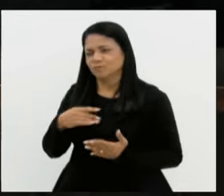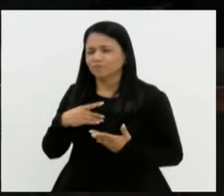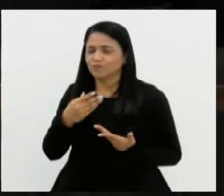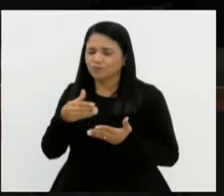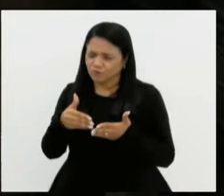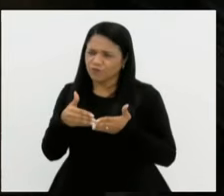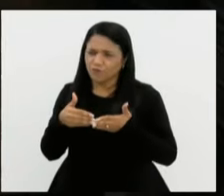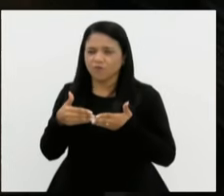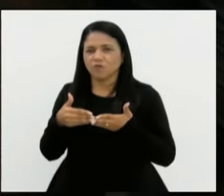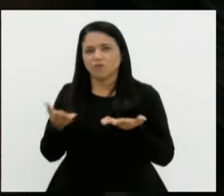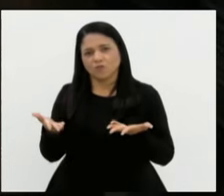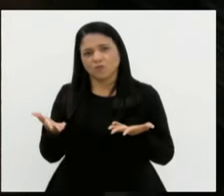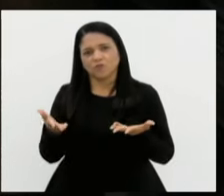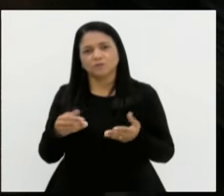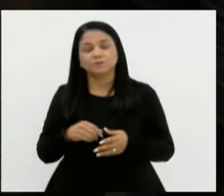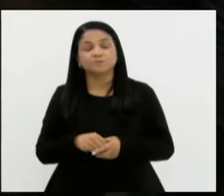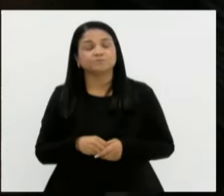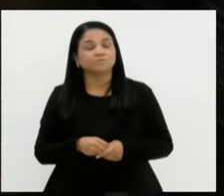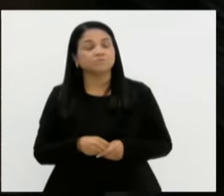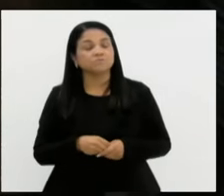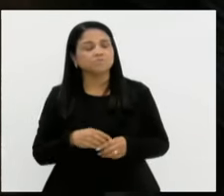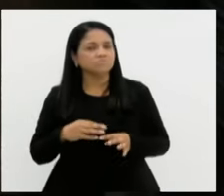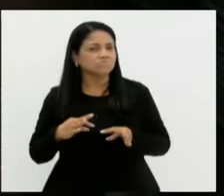teria todos os motivos